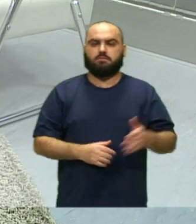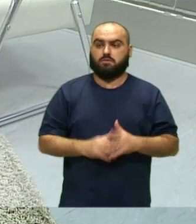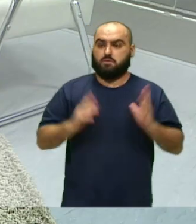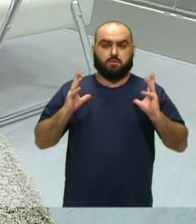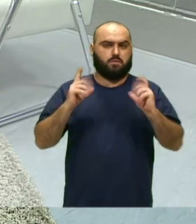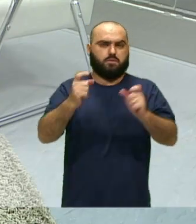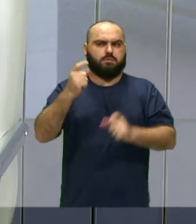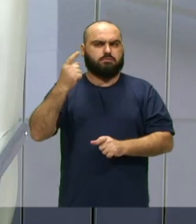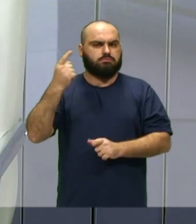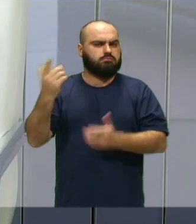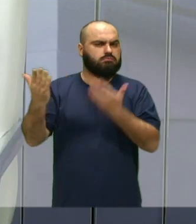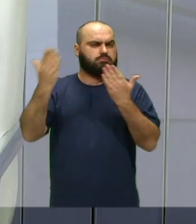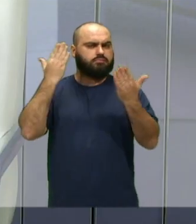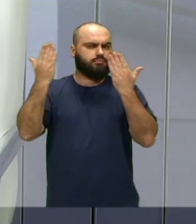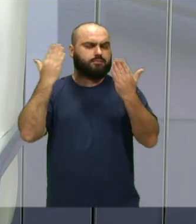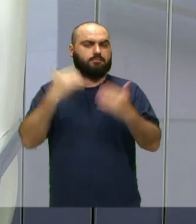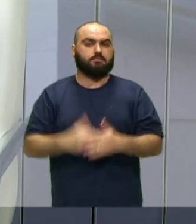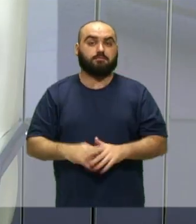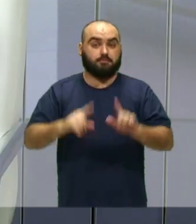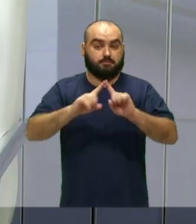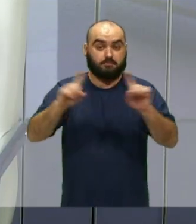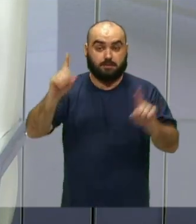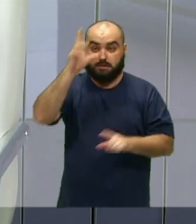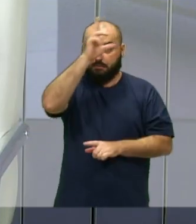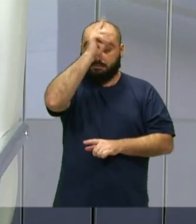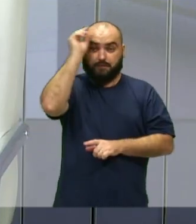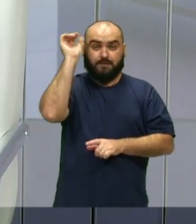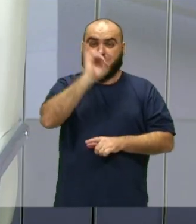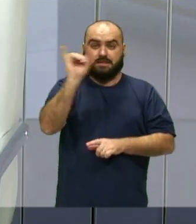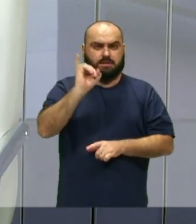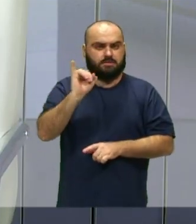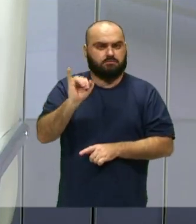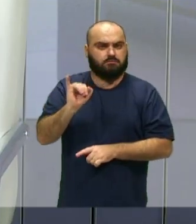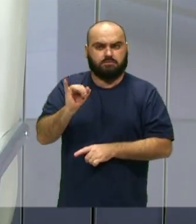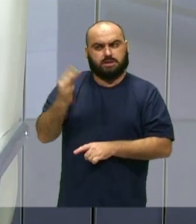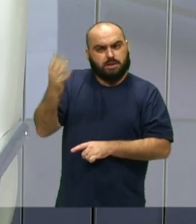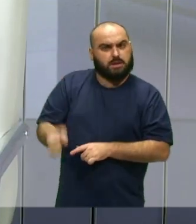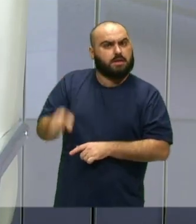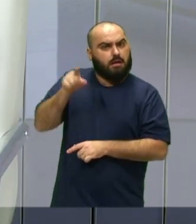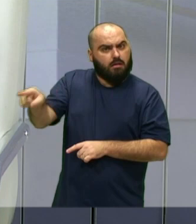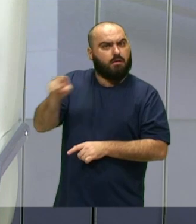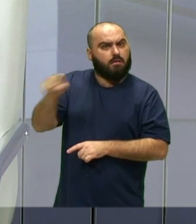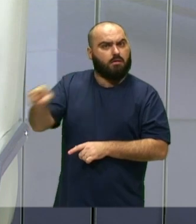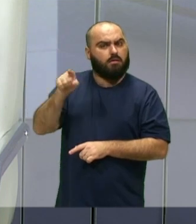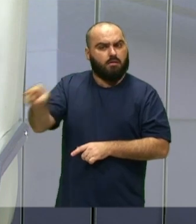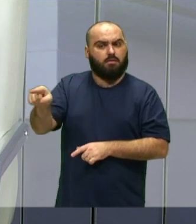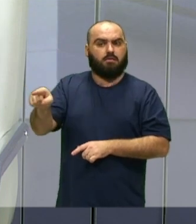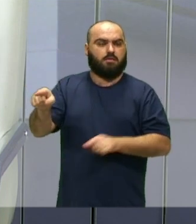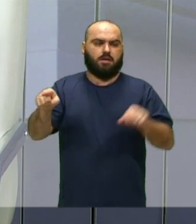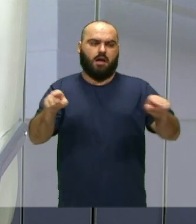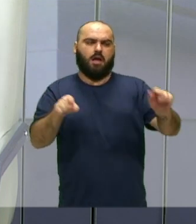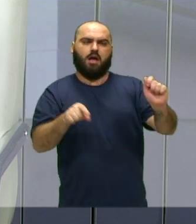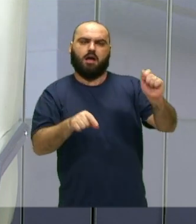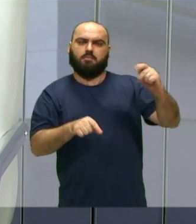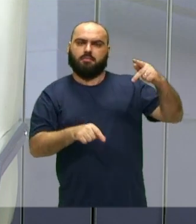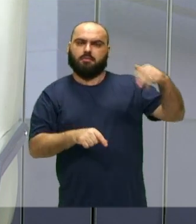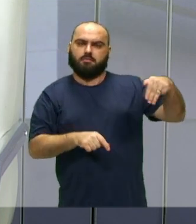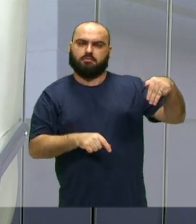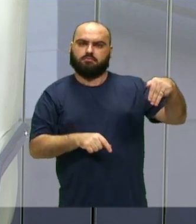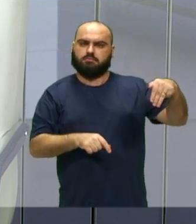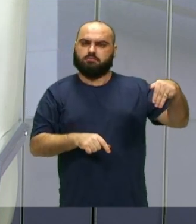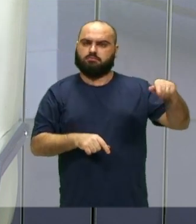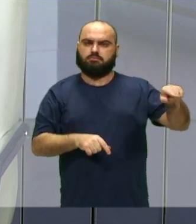estávamos desconfiados. Ocorre que o prefeito de Itajaí, ele insistiu muito nesse caso. mas insistiu muito e foi uma